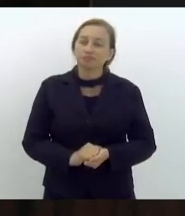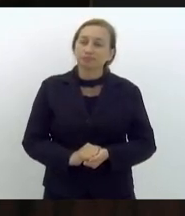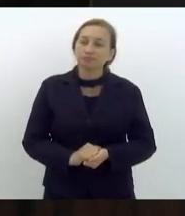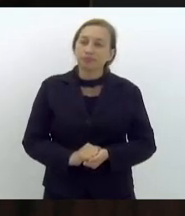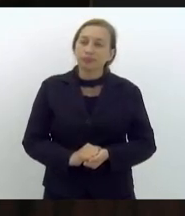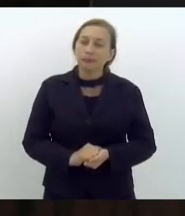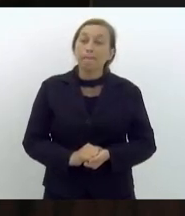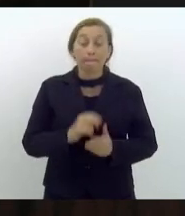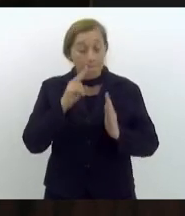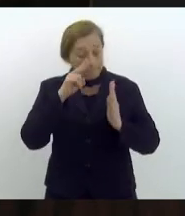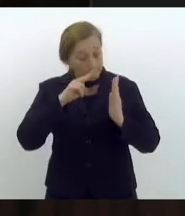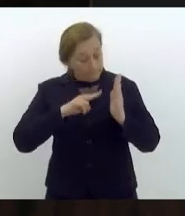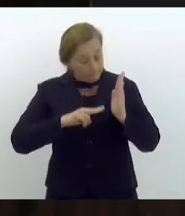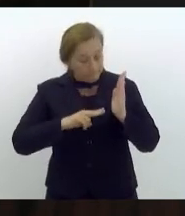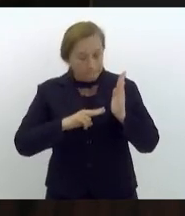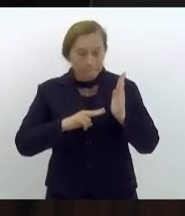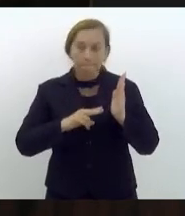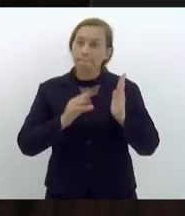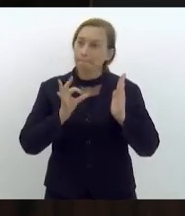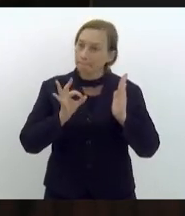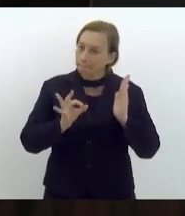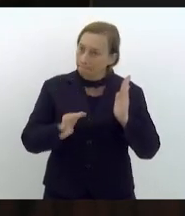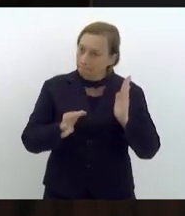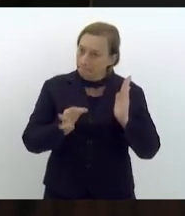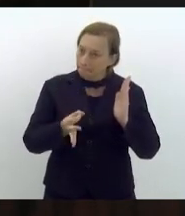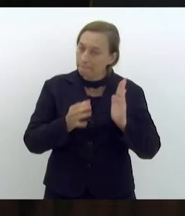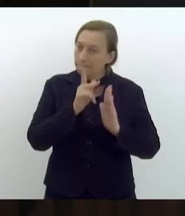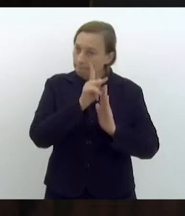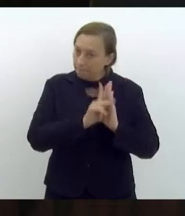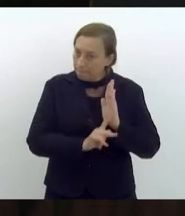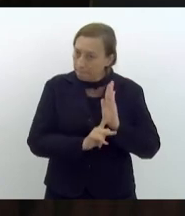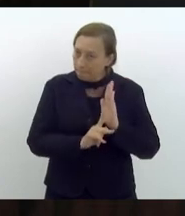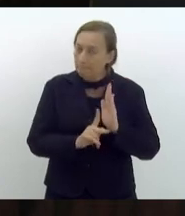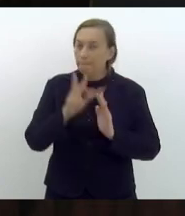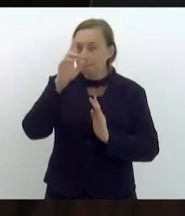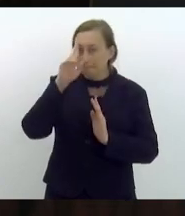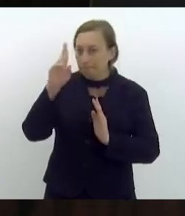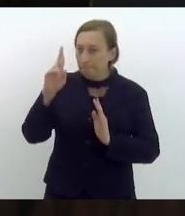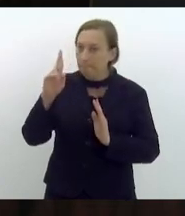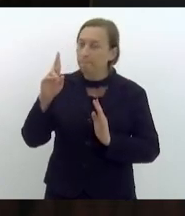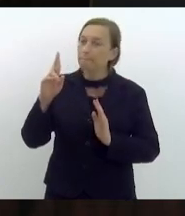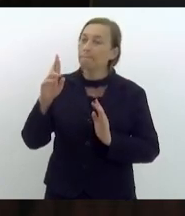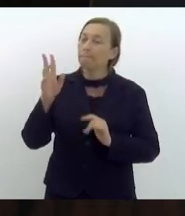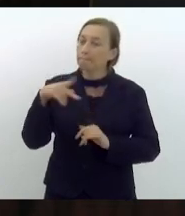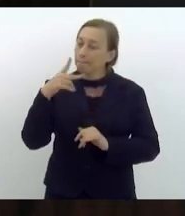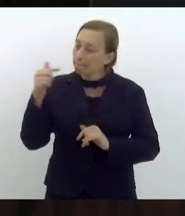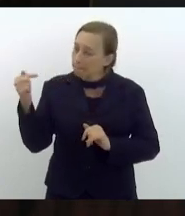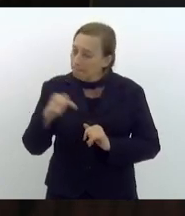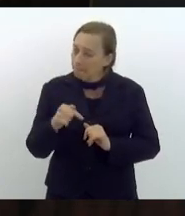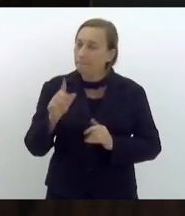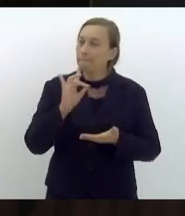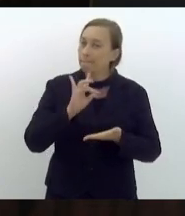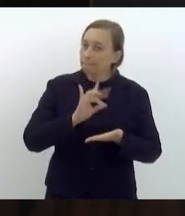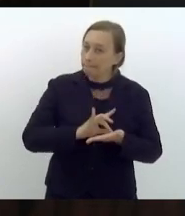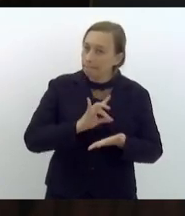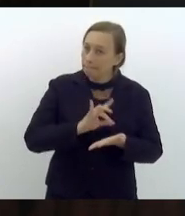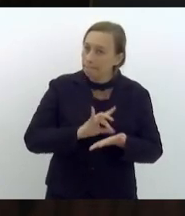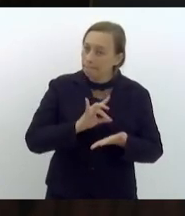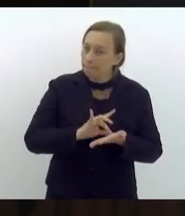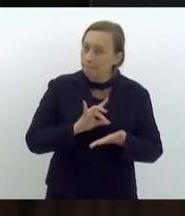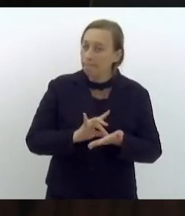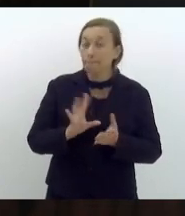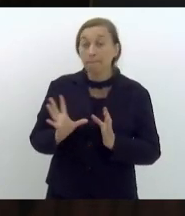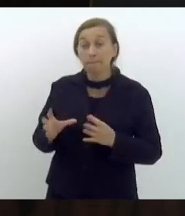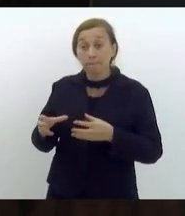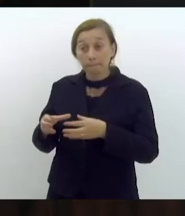fiz a leitura do Regimento o que vai ser trouxe aqui realmente a bancada